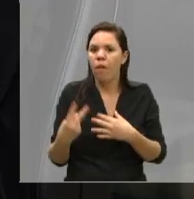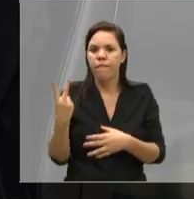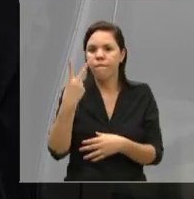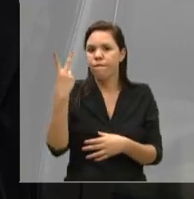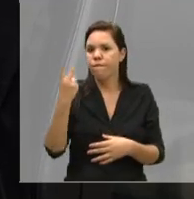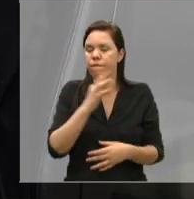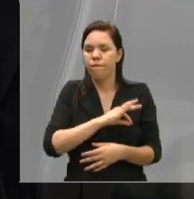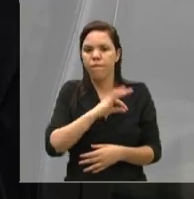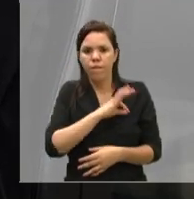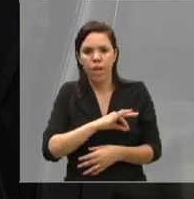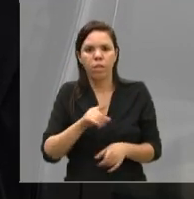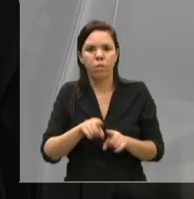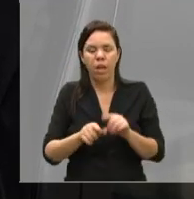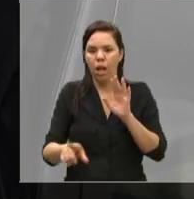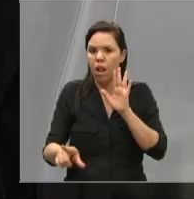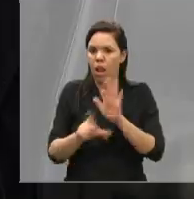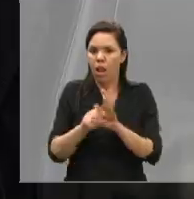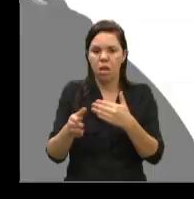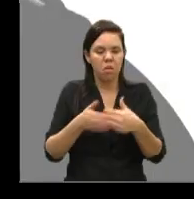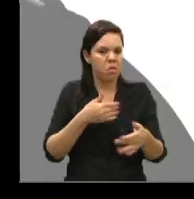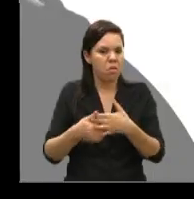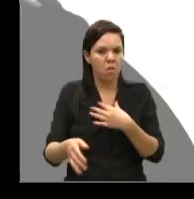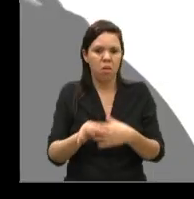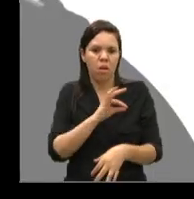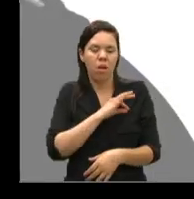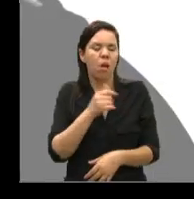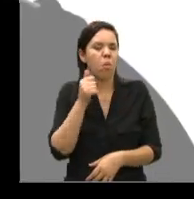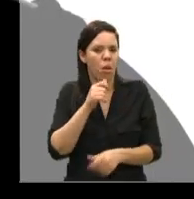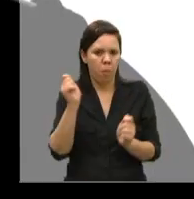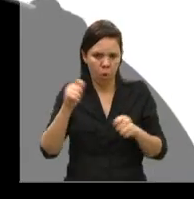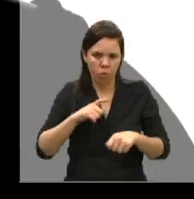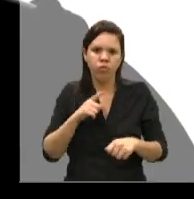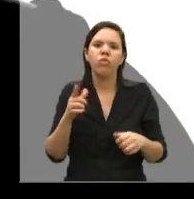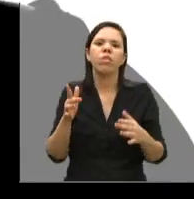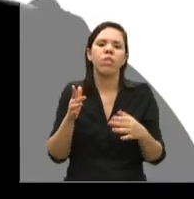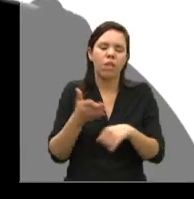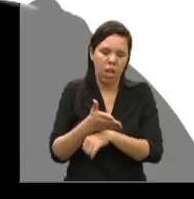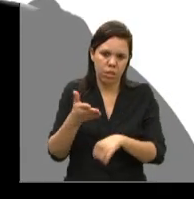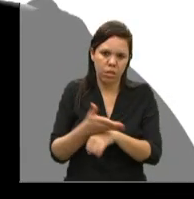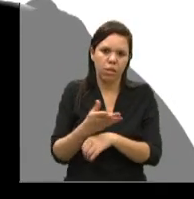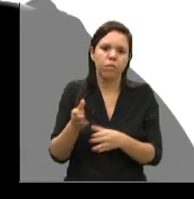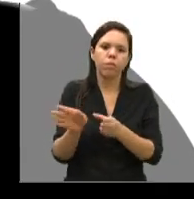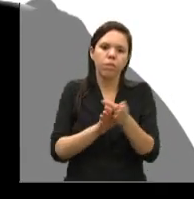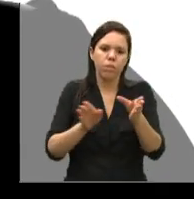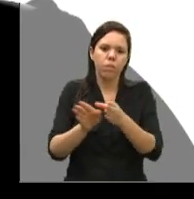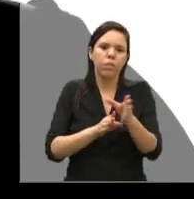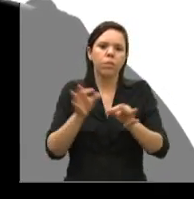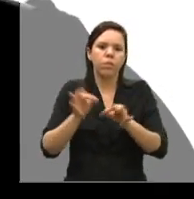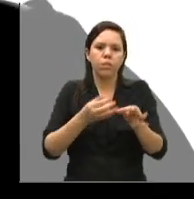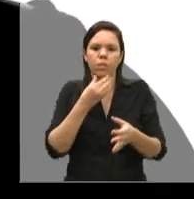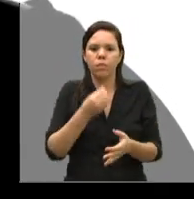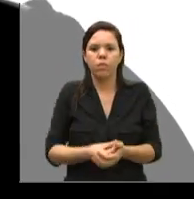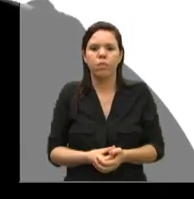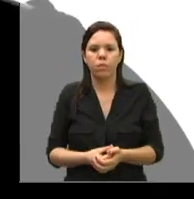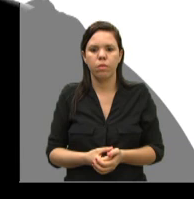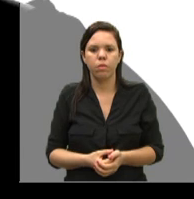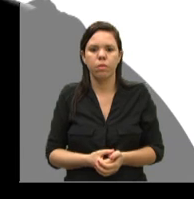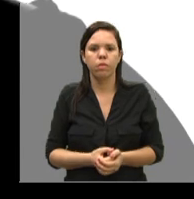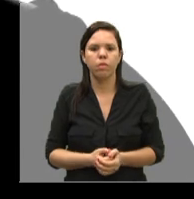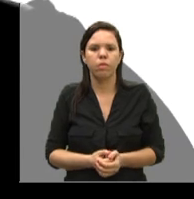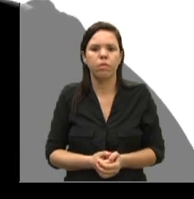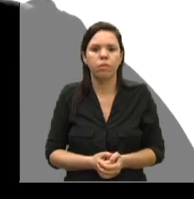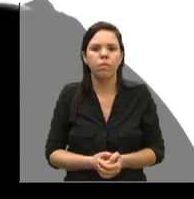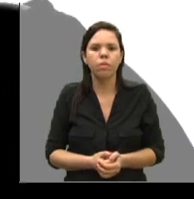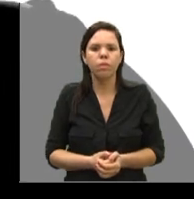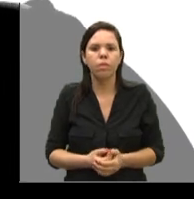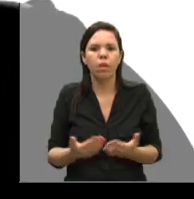é uma coisa que a Lei Maria da Penha prevê, qualquer faixa de renda, a mulher pode ter acesso à orientação jurídica na Defensoria Pública.